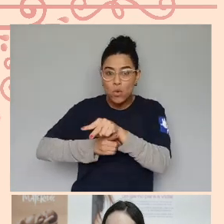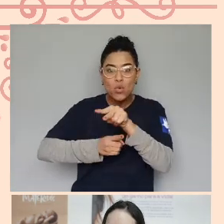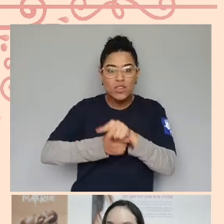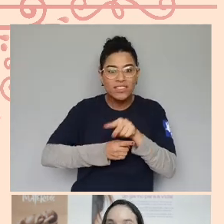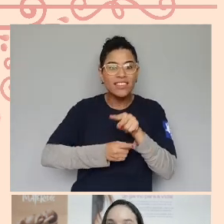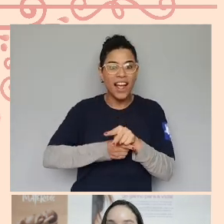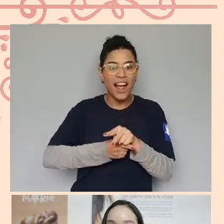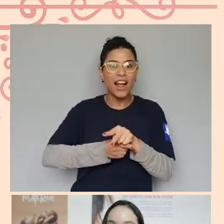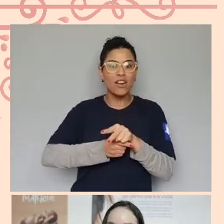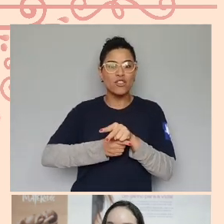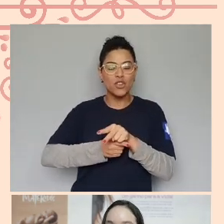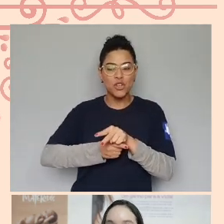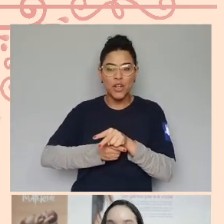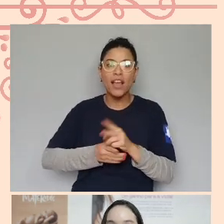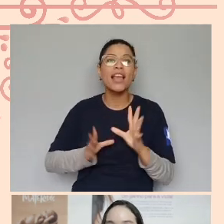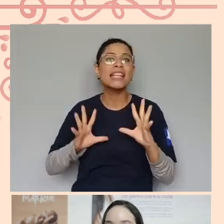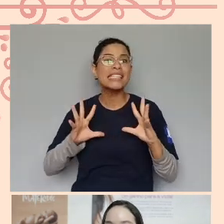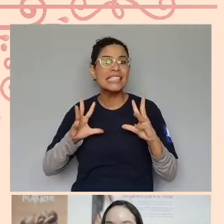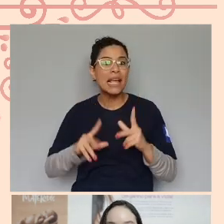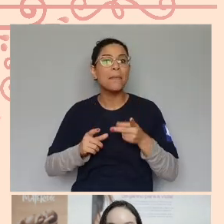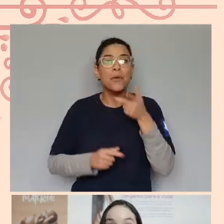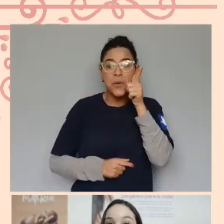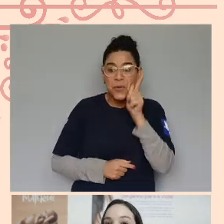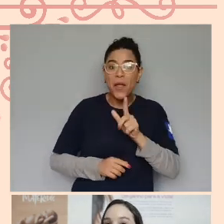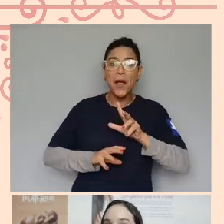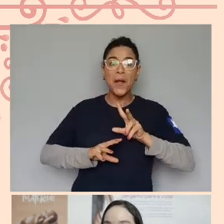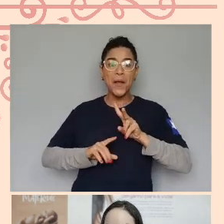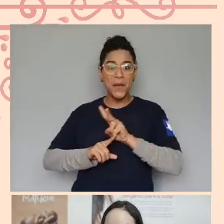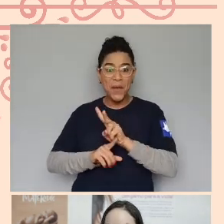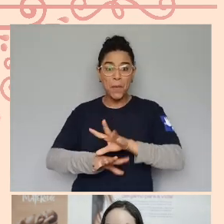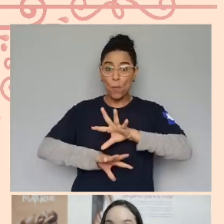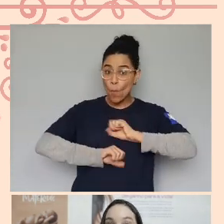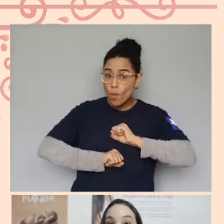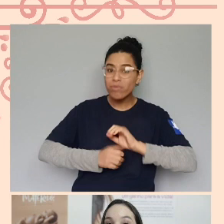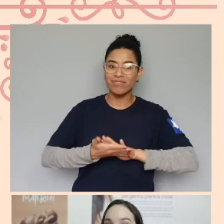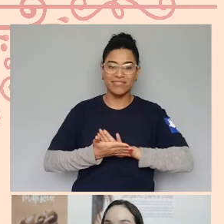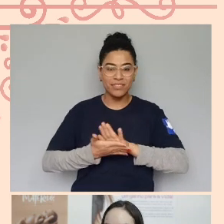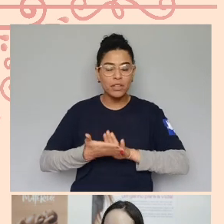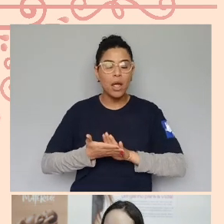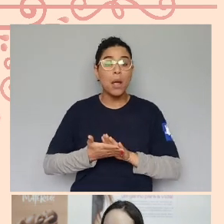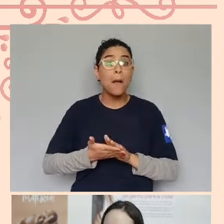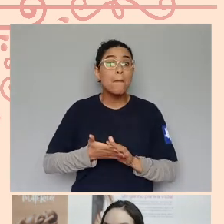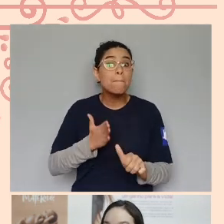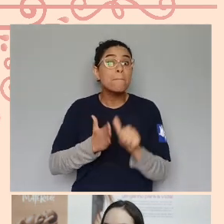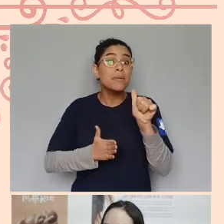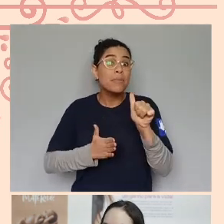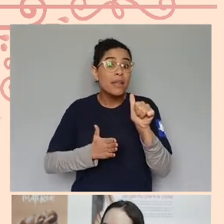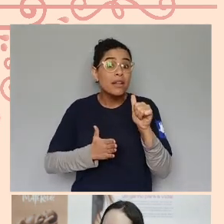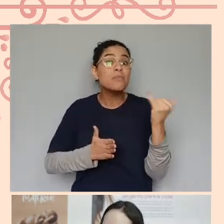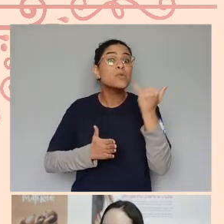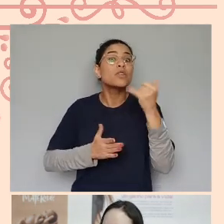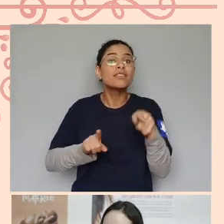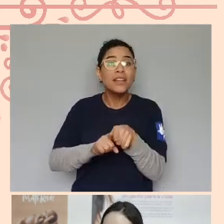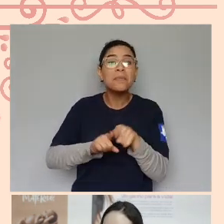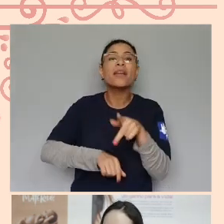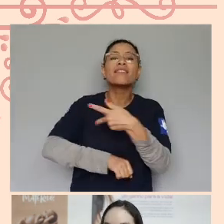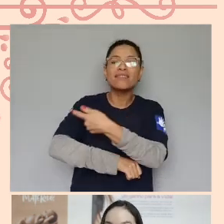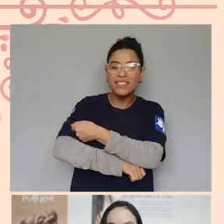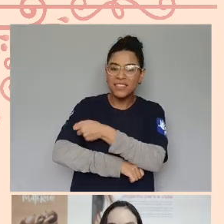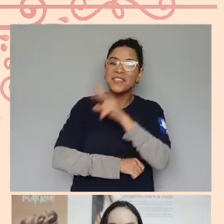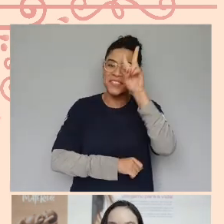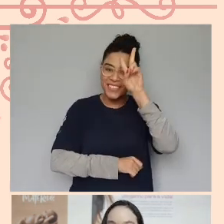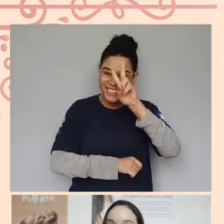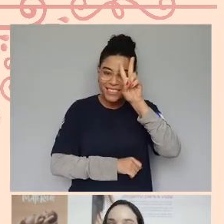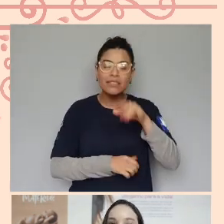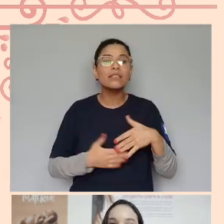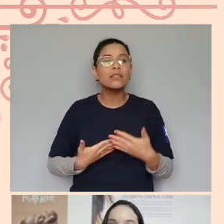esse bebê, muito anticorpo para ele se defender, por isso que é considerado também a primeira vacinação, a primeira imunização da criança.